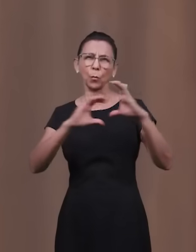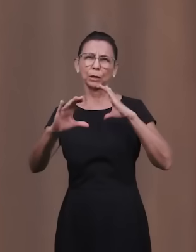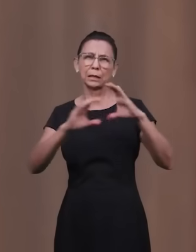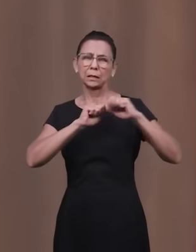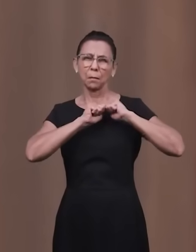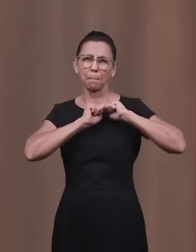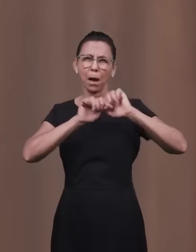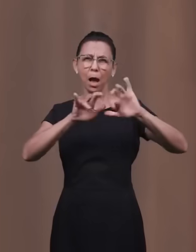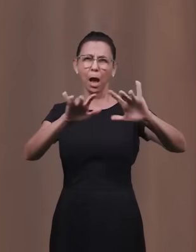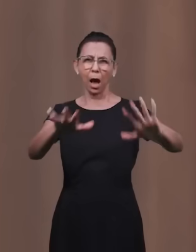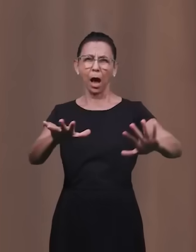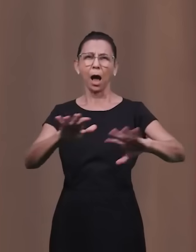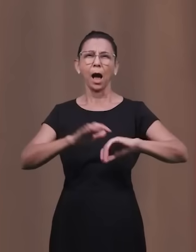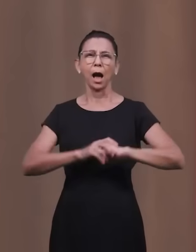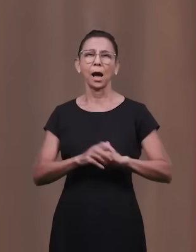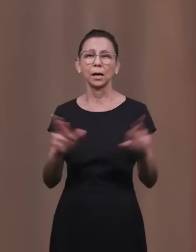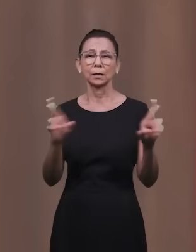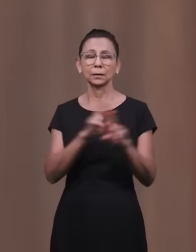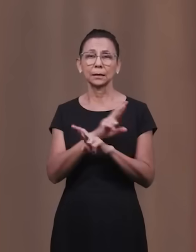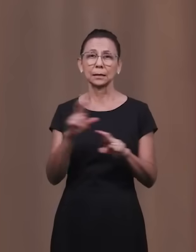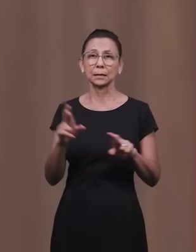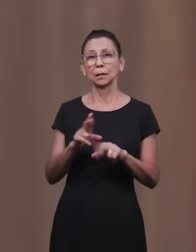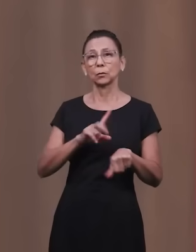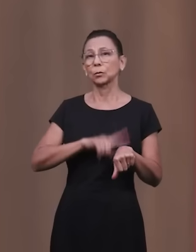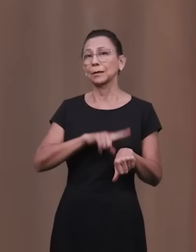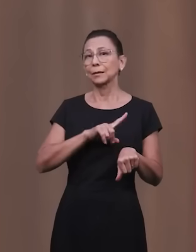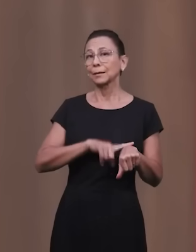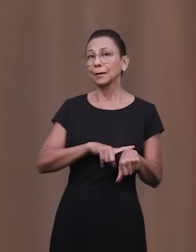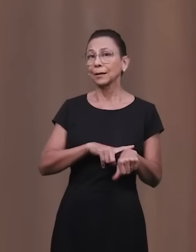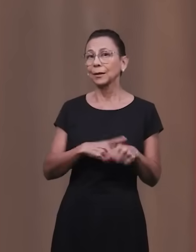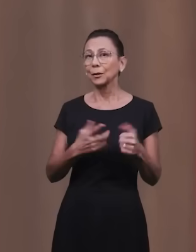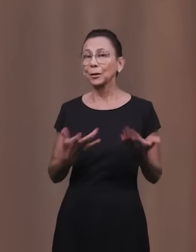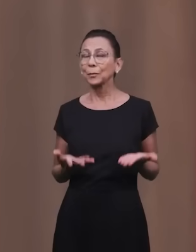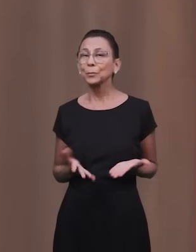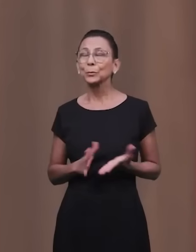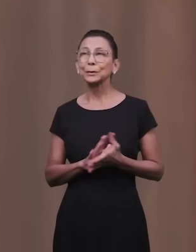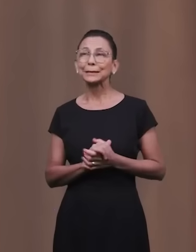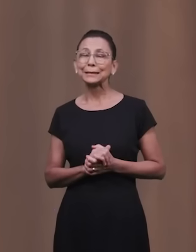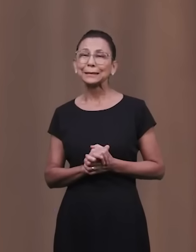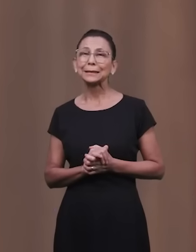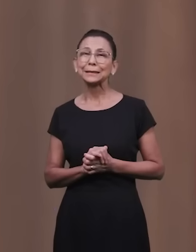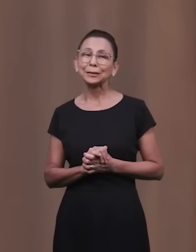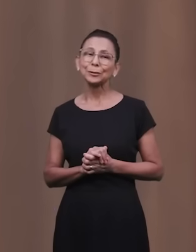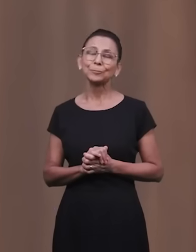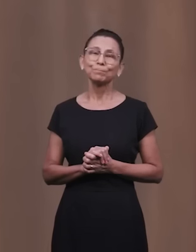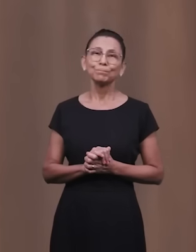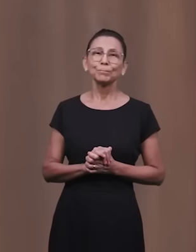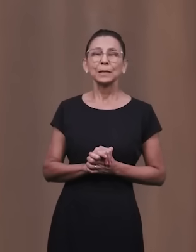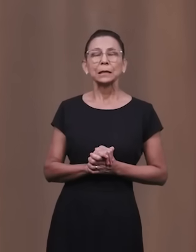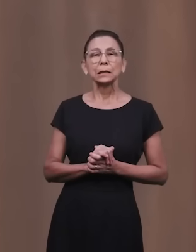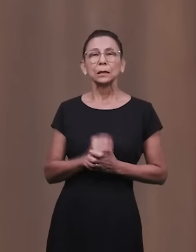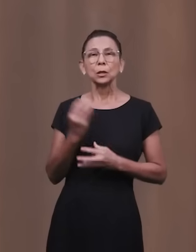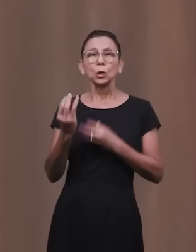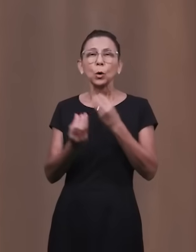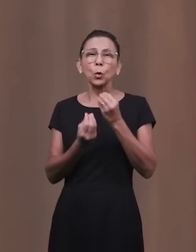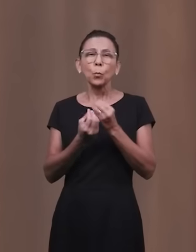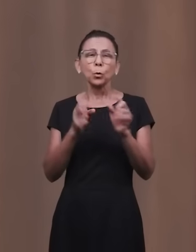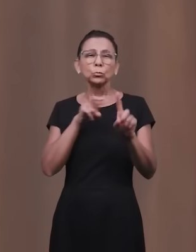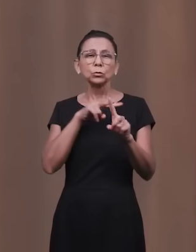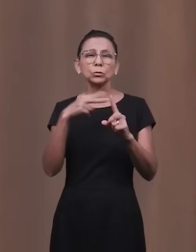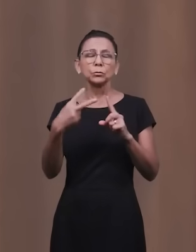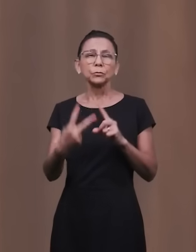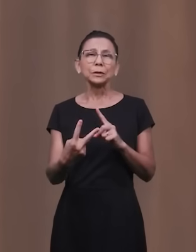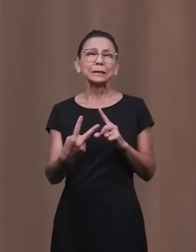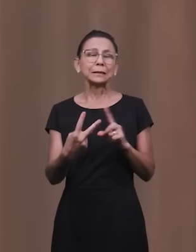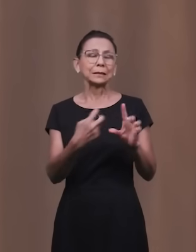comunicação, da relação com o tempo. Esses fatores interferem na nossa visão de mundo. Como